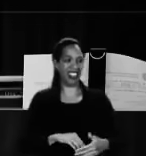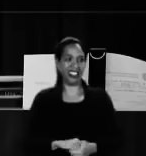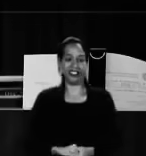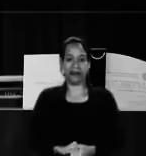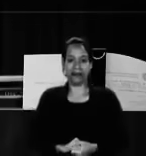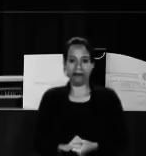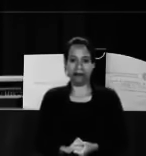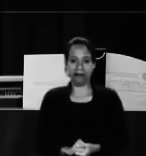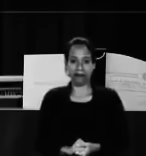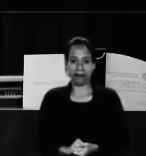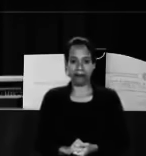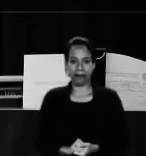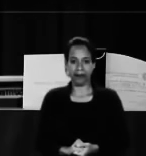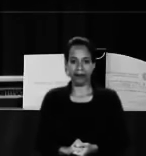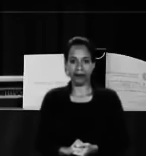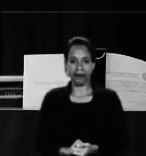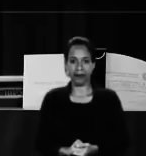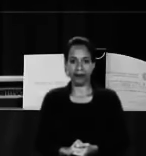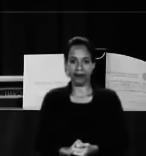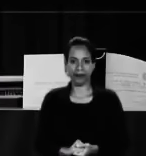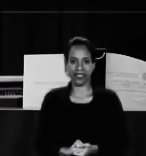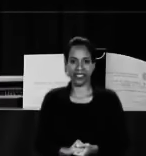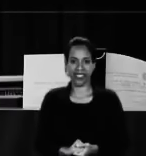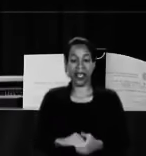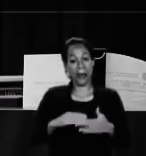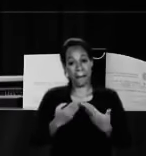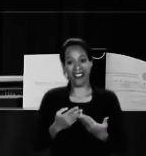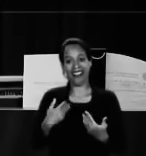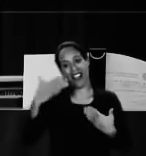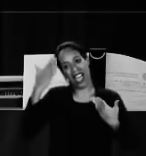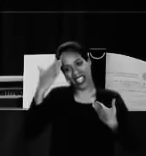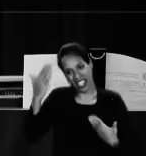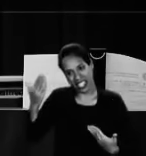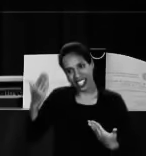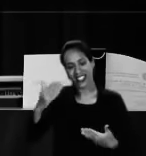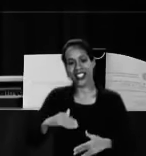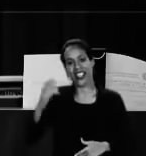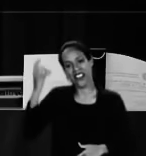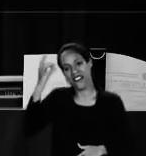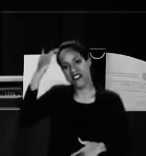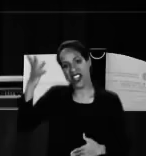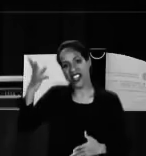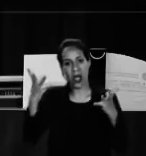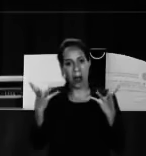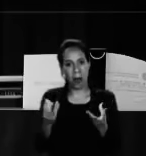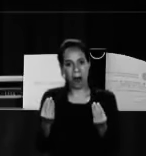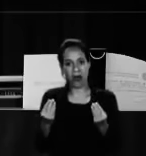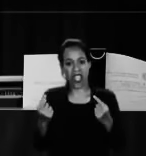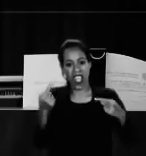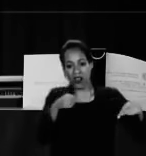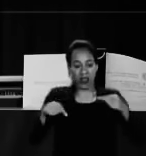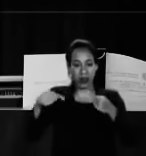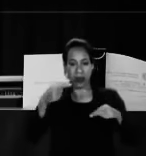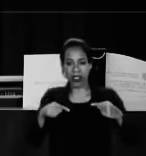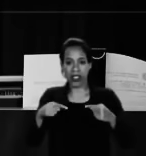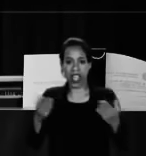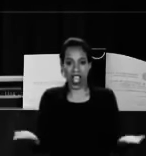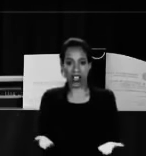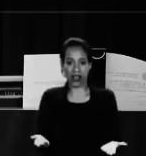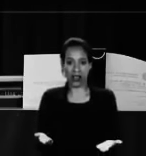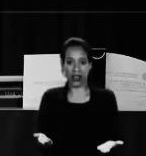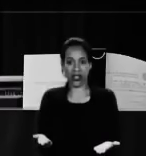O Daily Wire, é a tradução de Daily Wire é Fio Diário. Então é uma homenagem, é uma inspiração o Daily Wire para a